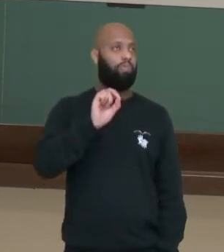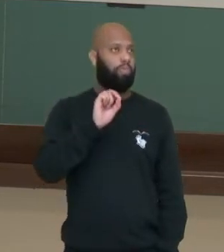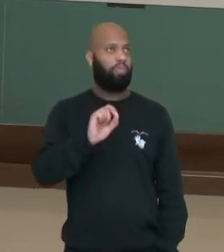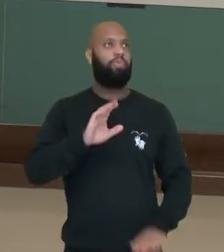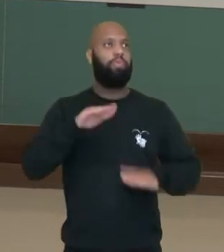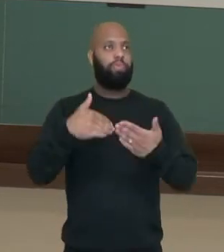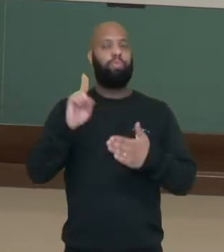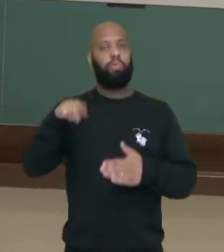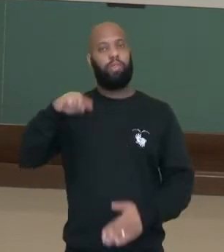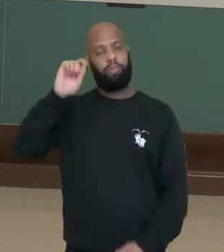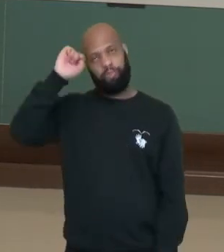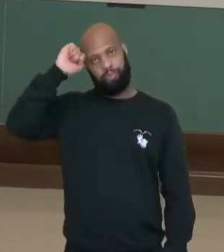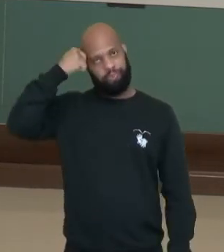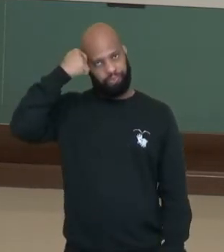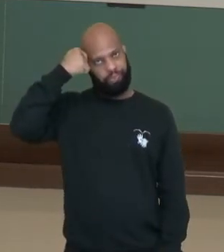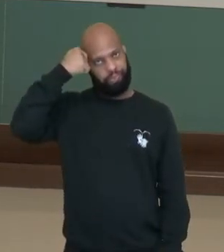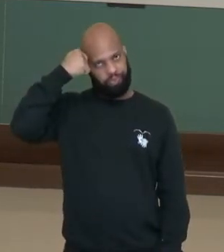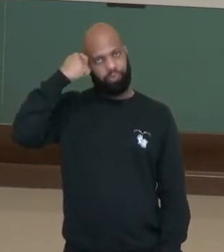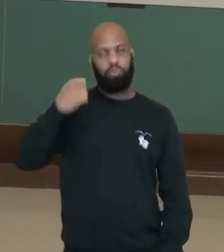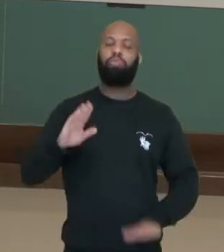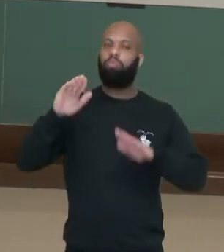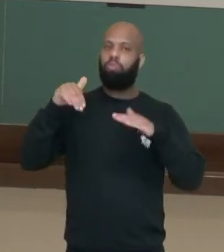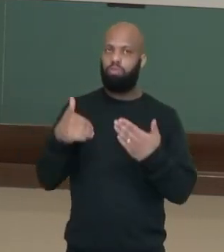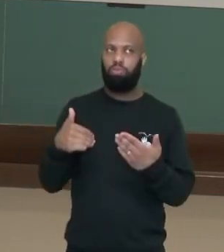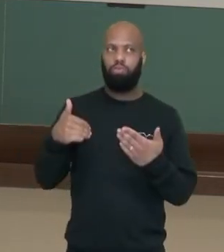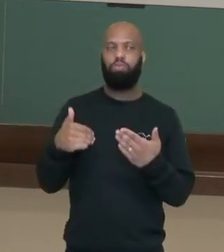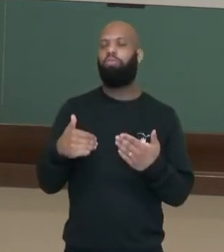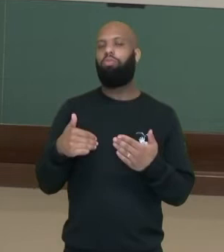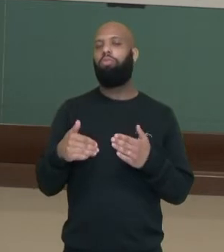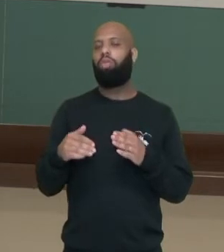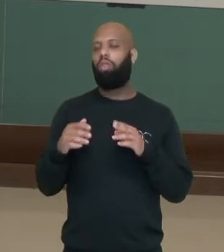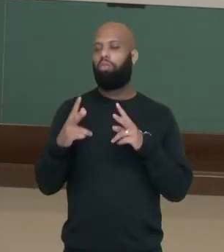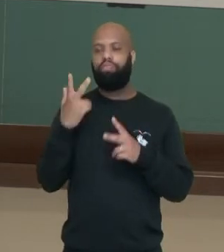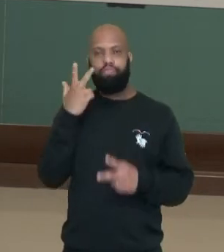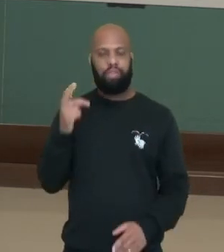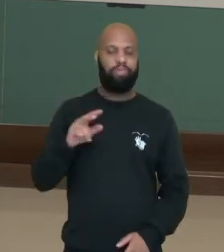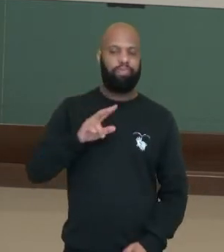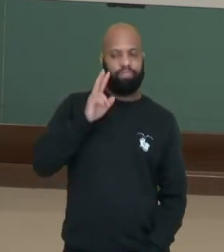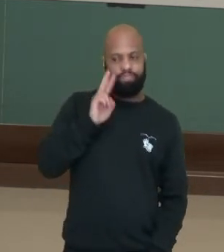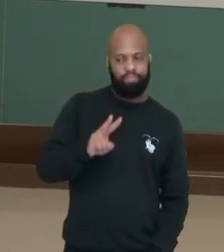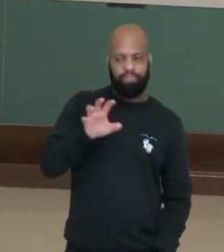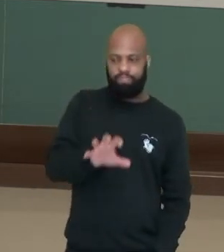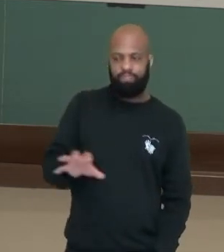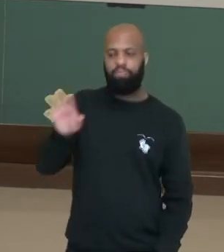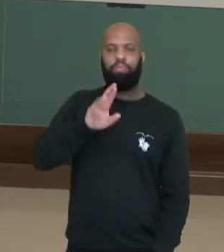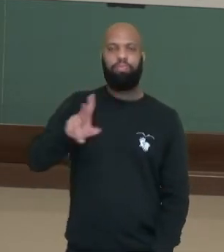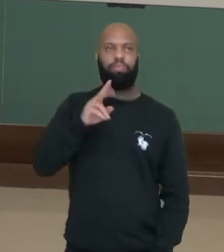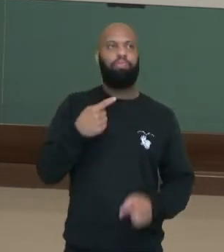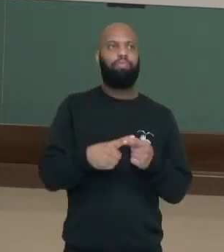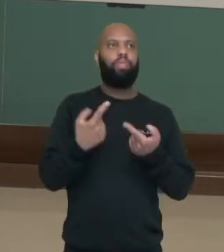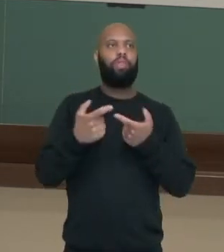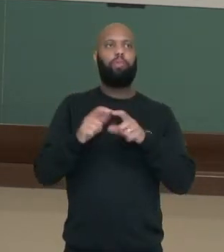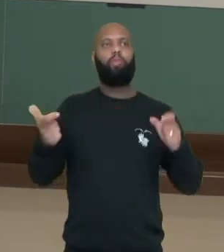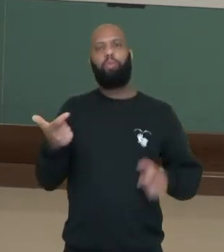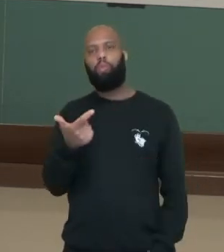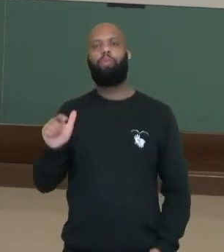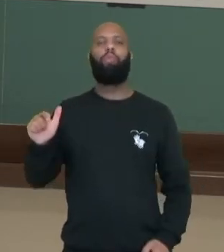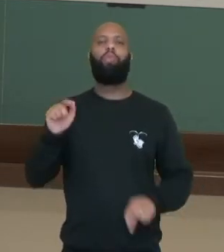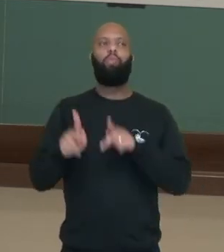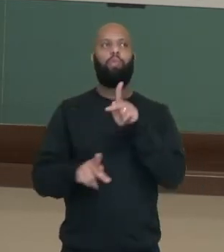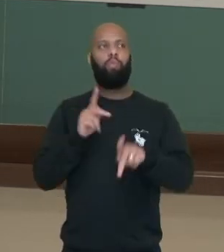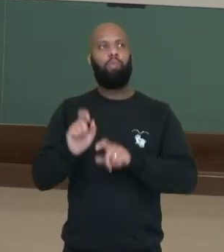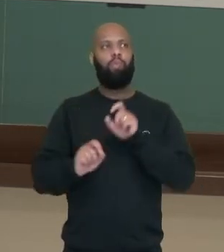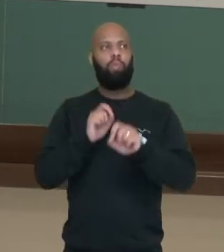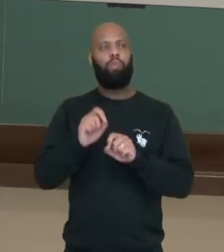eles são negros, né? O que não é muito comum de se ver naquela região, onde a maioria dos outros povos